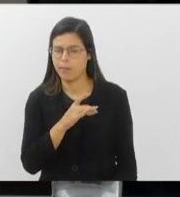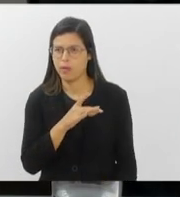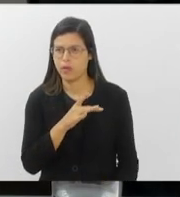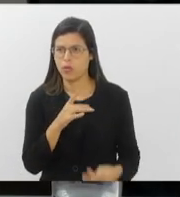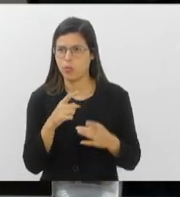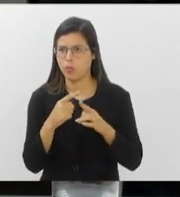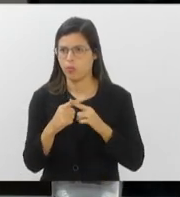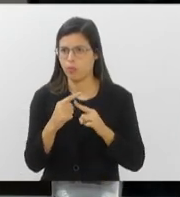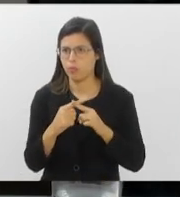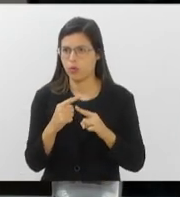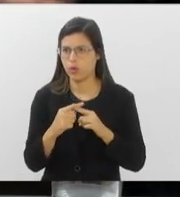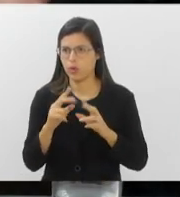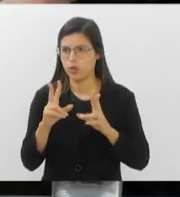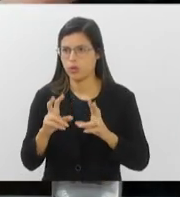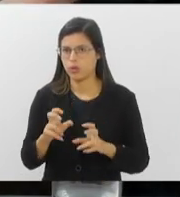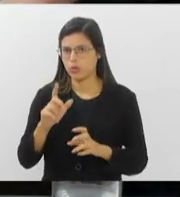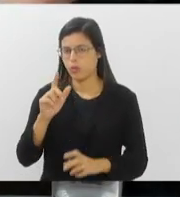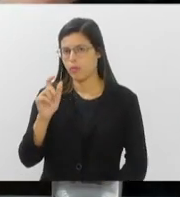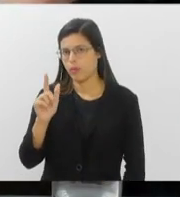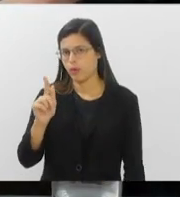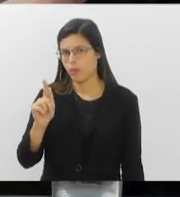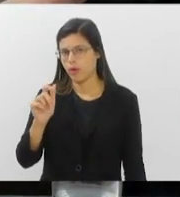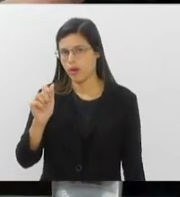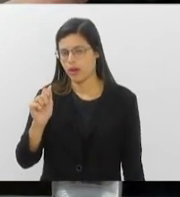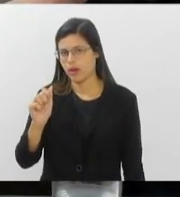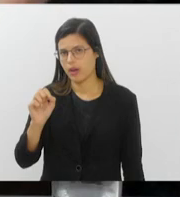diz respeito ao gás de botijão.